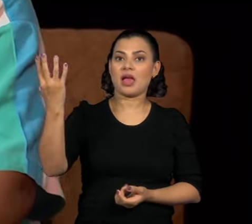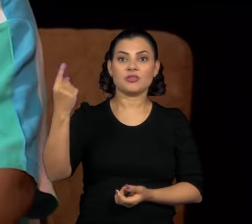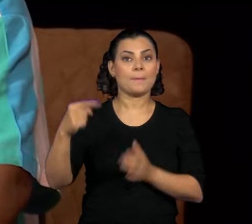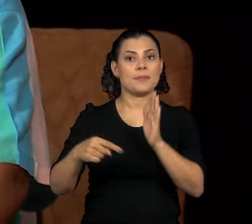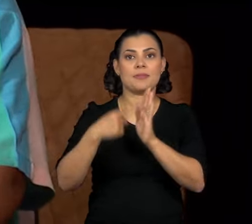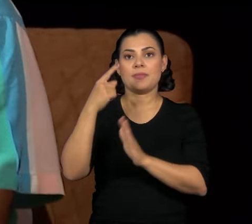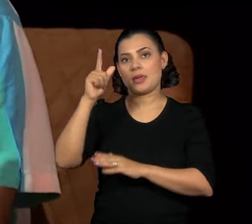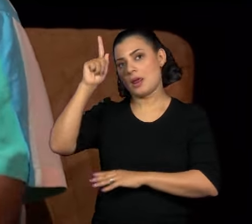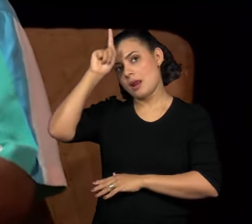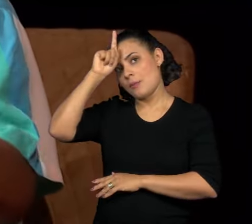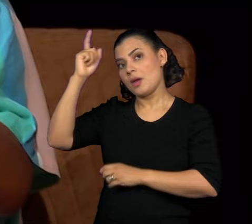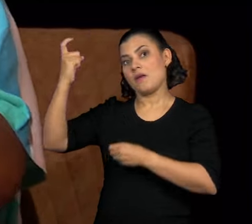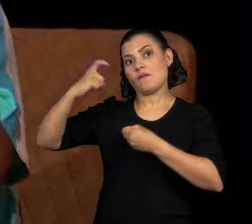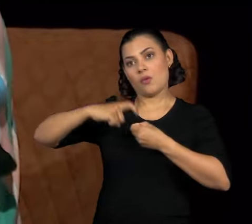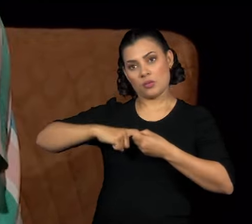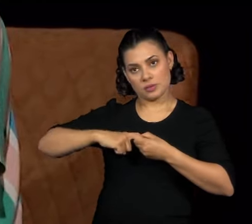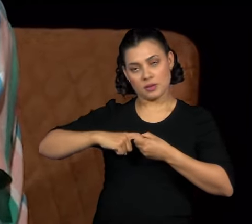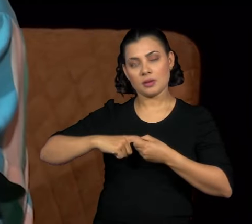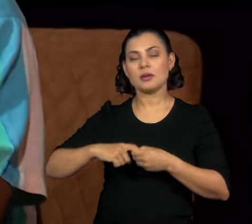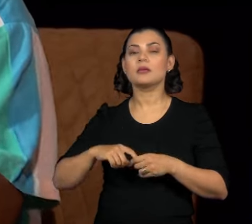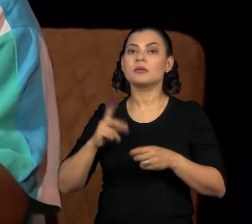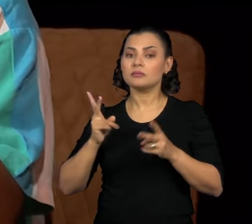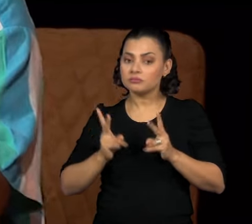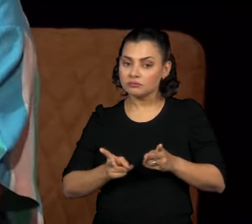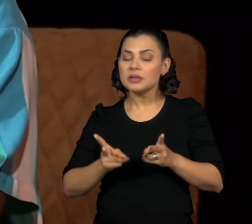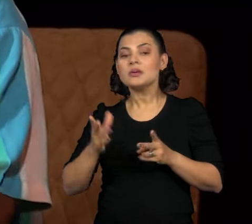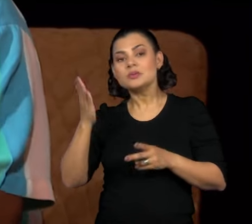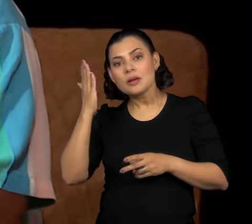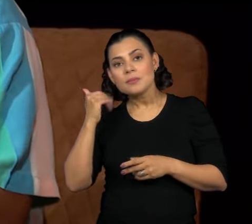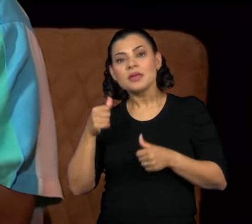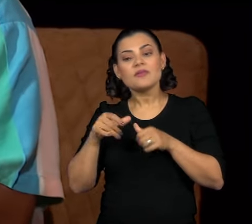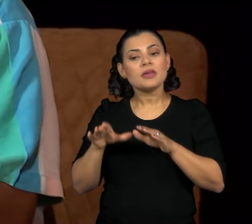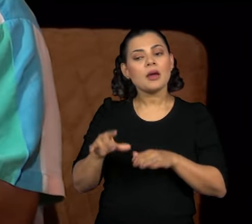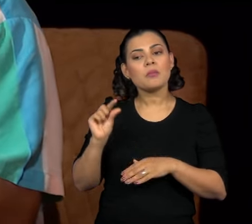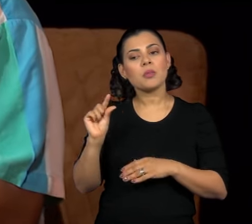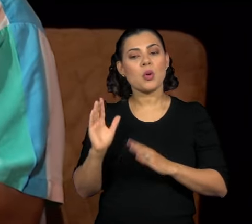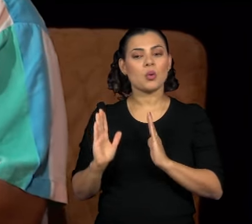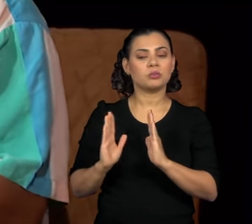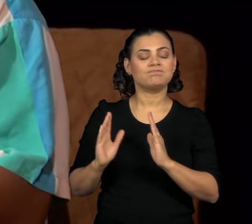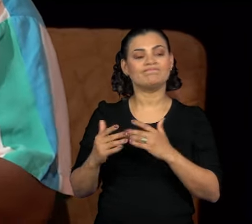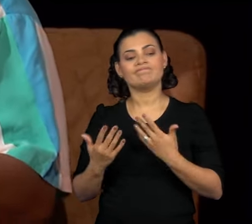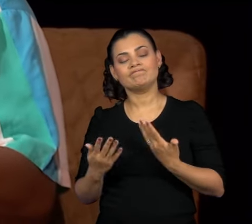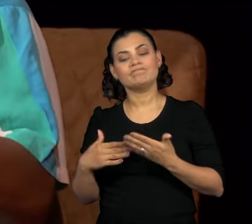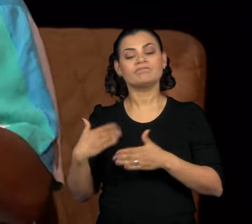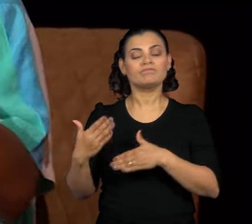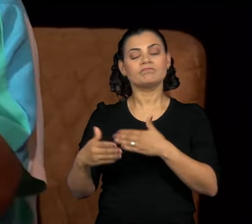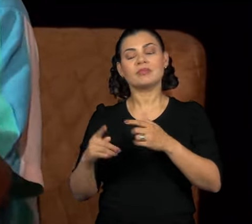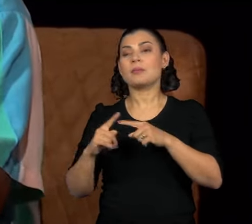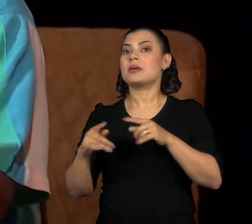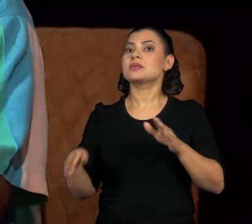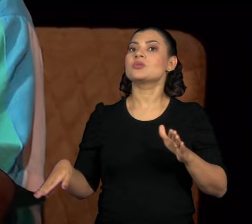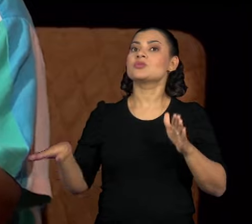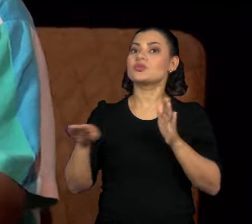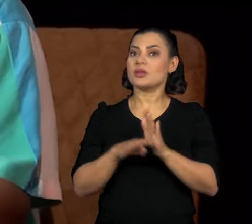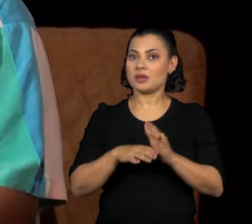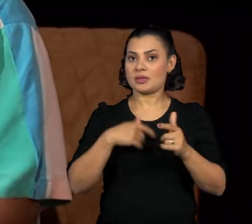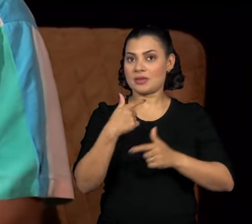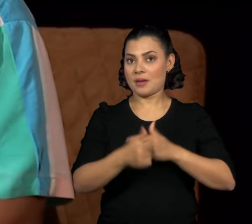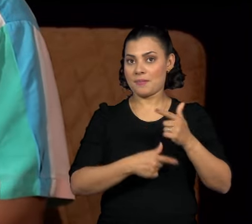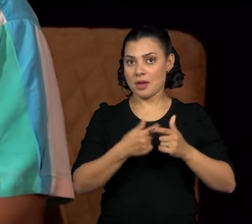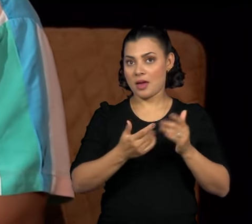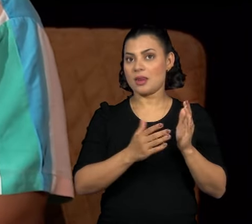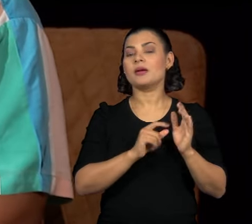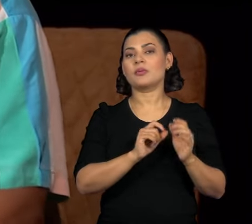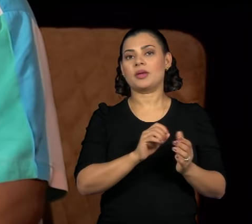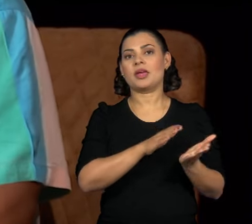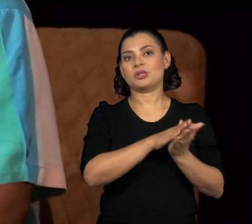e voltei, e estava ali na L sabendo que ia ficar mais pouco tempo. Aí um dia chego na